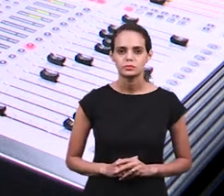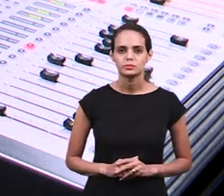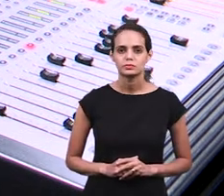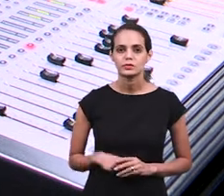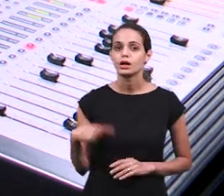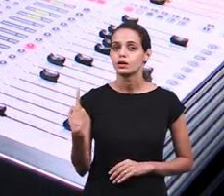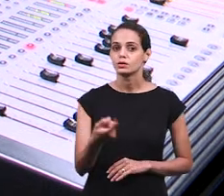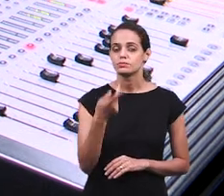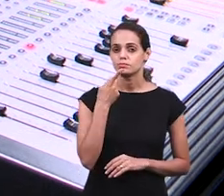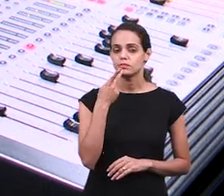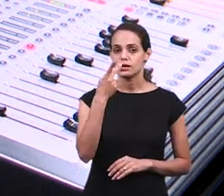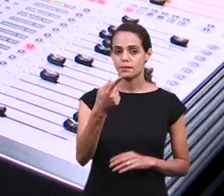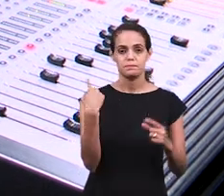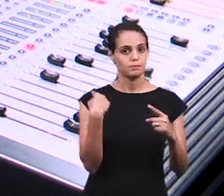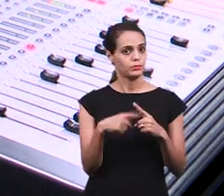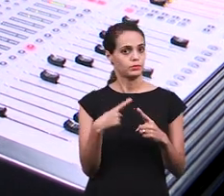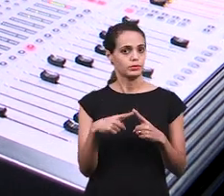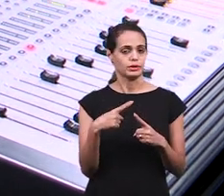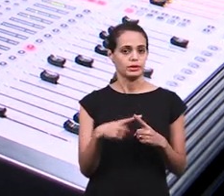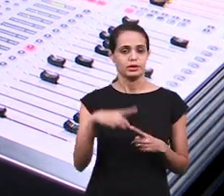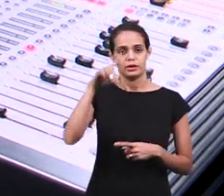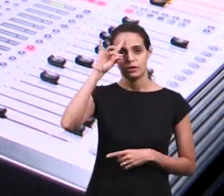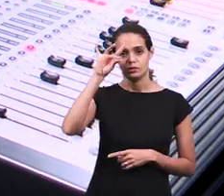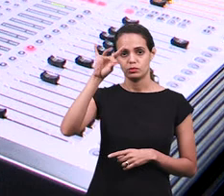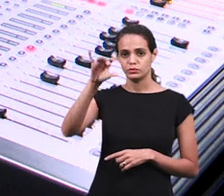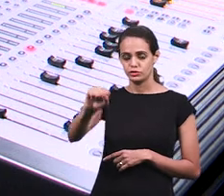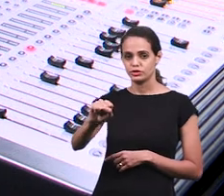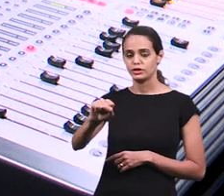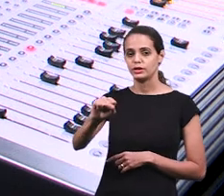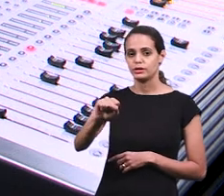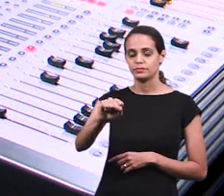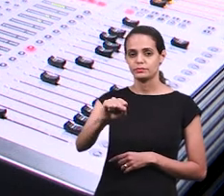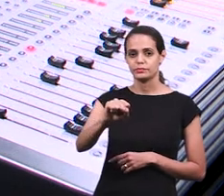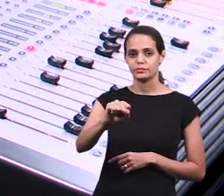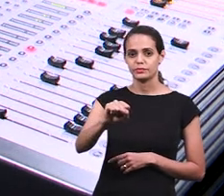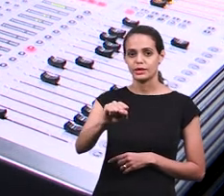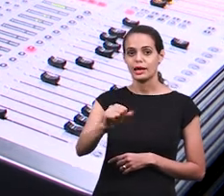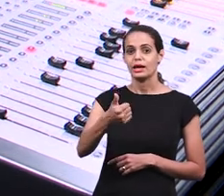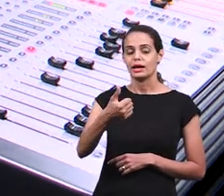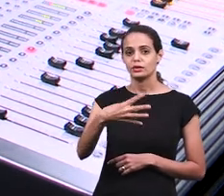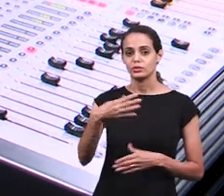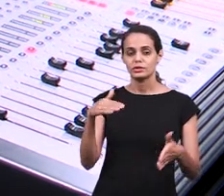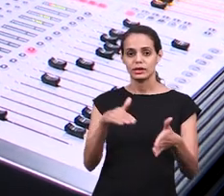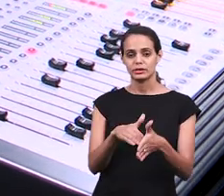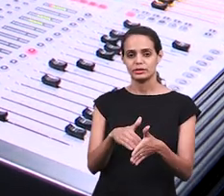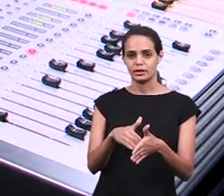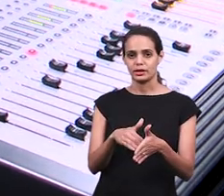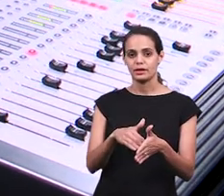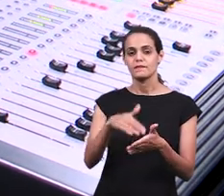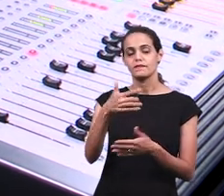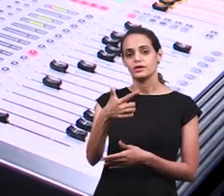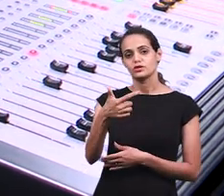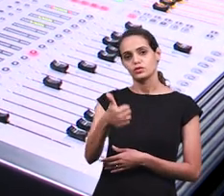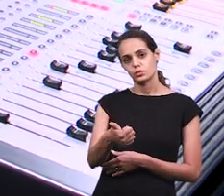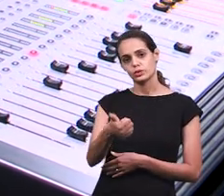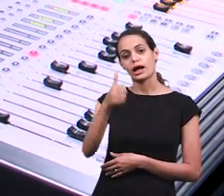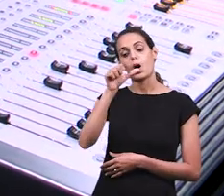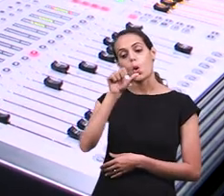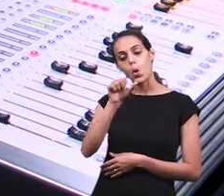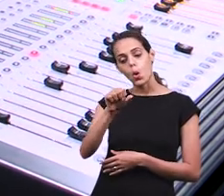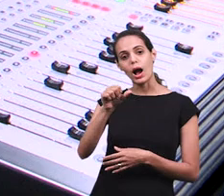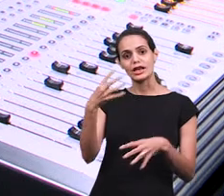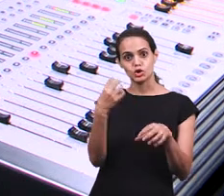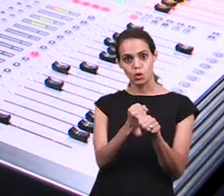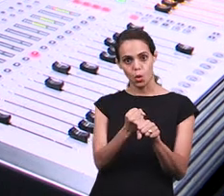acerto da nossa conta, porque do dia 14 ao dia 21 vai dar exatamente 8 dias, mas tudo bem, é uma questão apenas de contagem, não